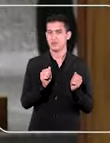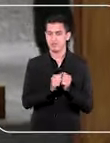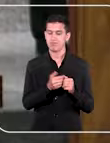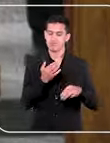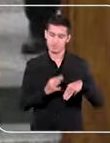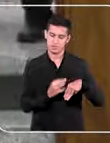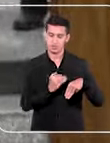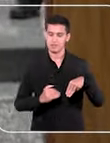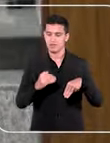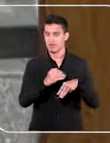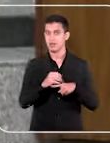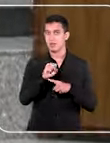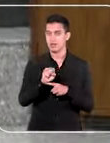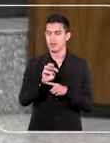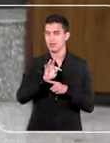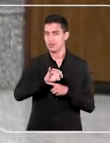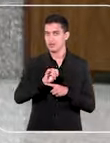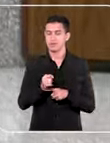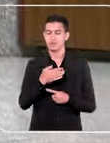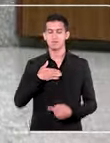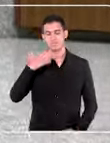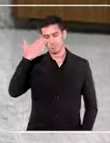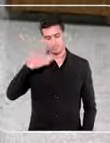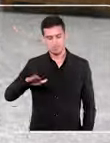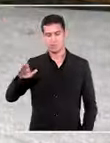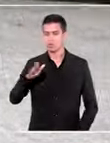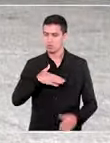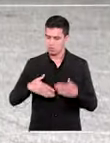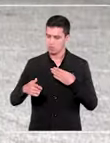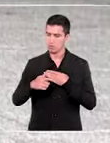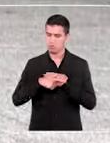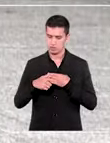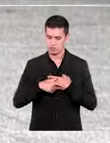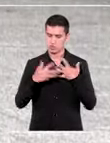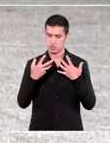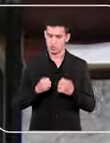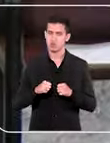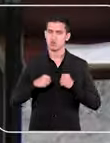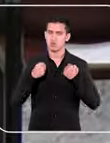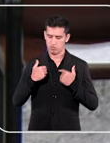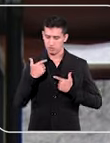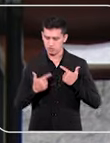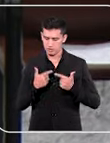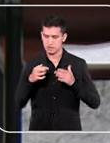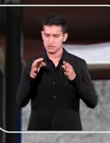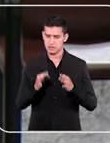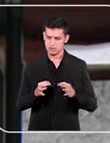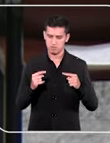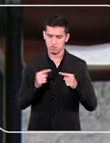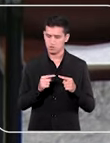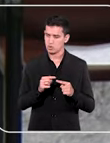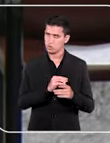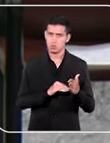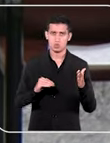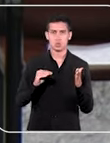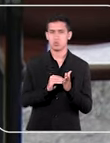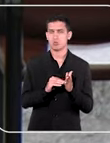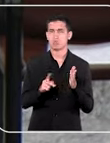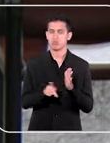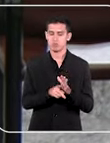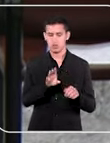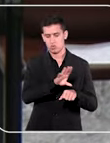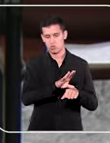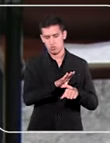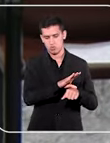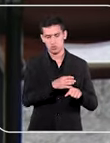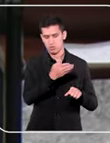posse como ministra do STJ. Prometo bem desempenhar os deveres do cargo e de bem cumprir e fazer cumprir